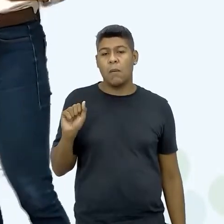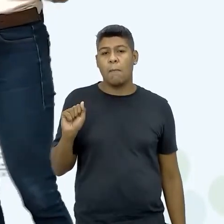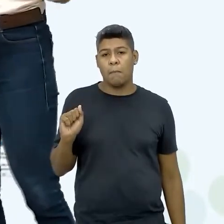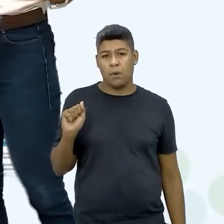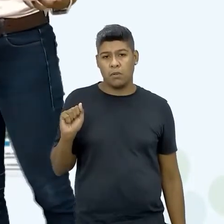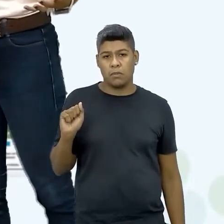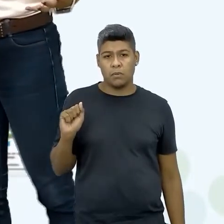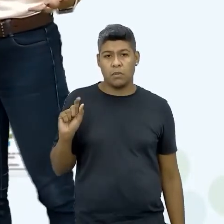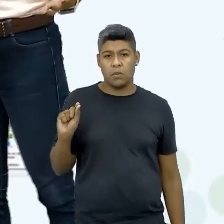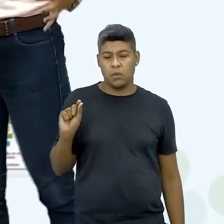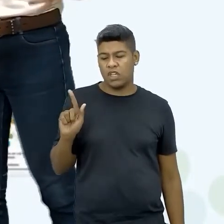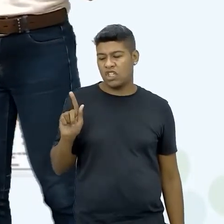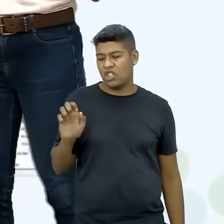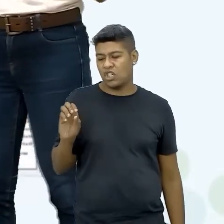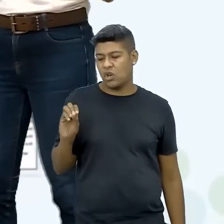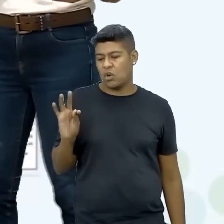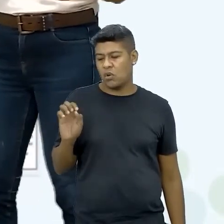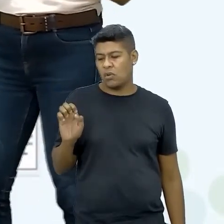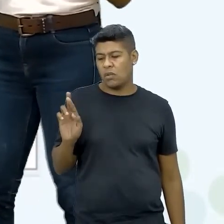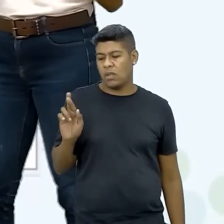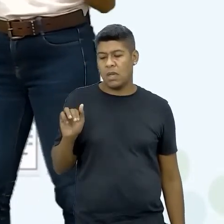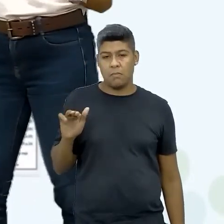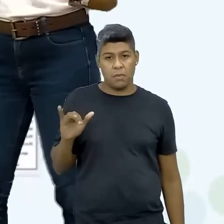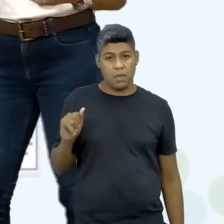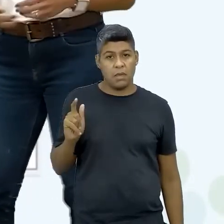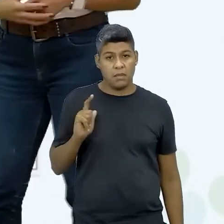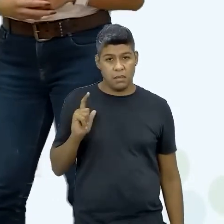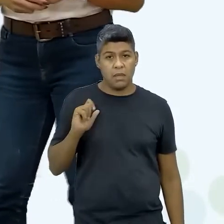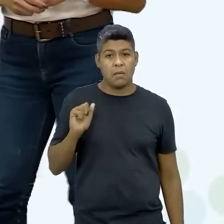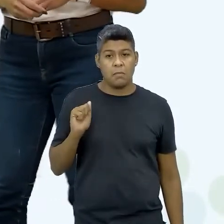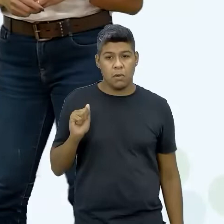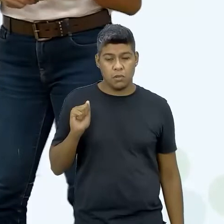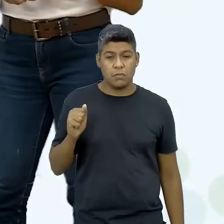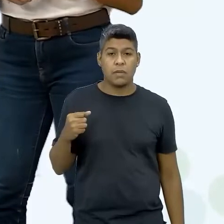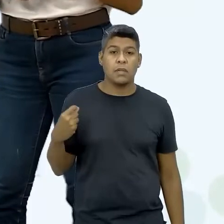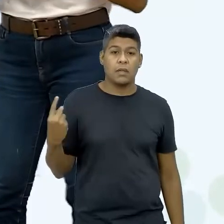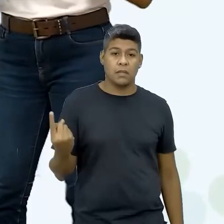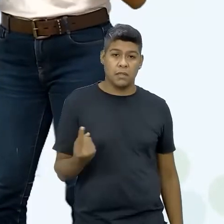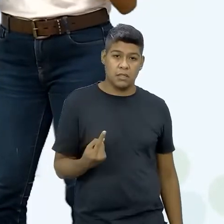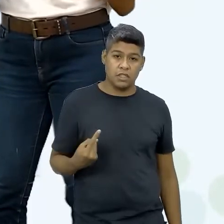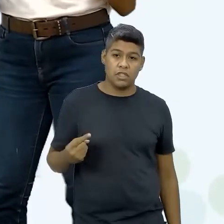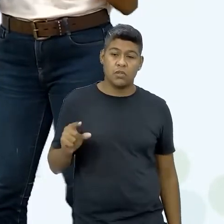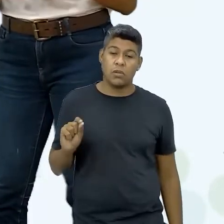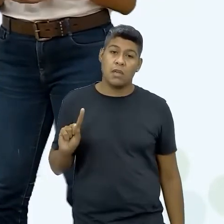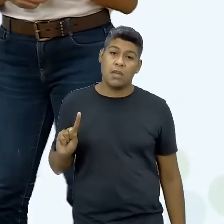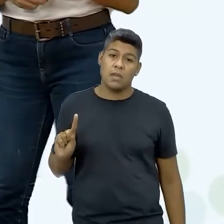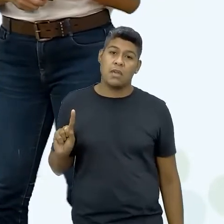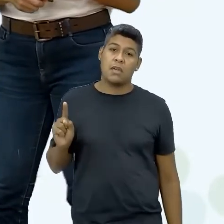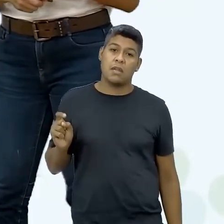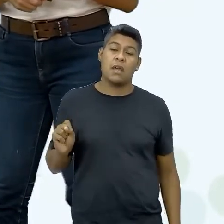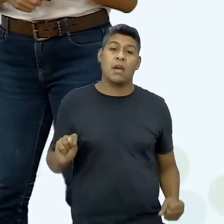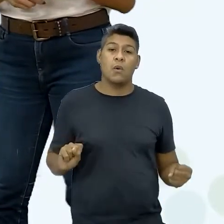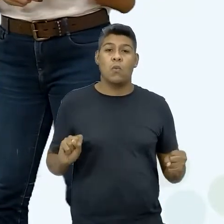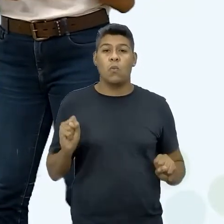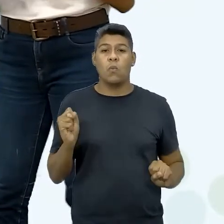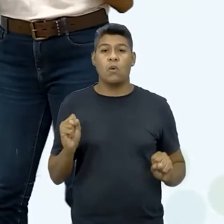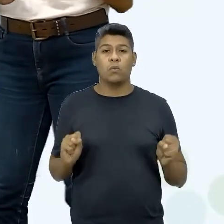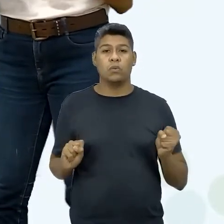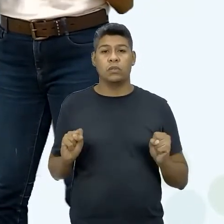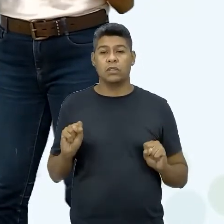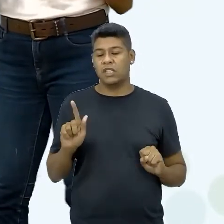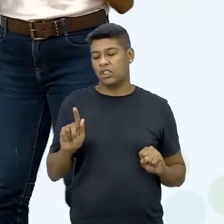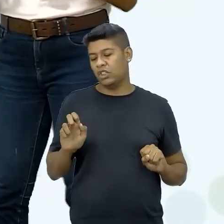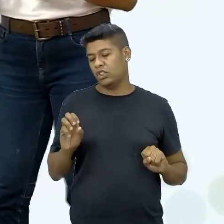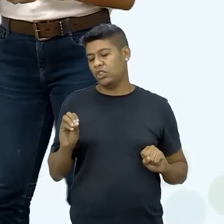possibilidades de geotermia. O que é isso? Tem possibilidades da gente criar uma usina